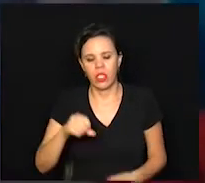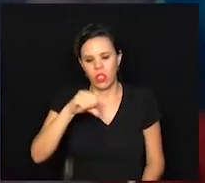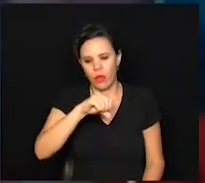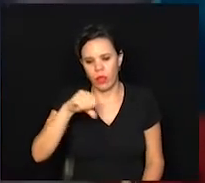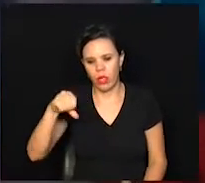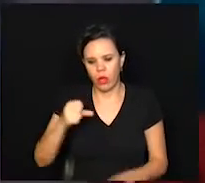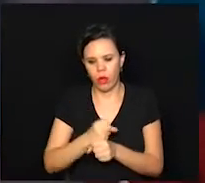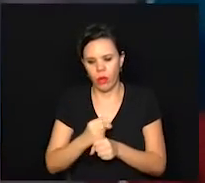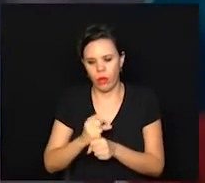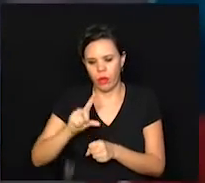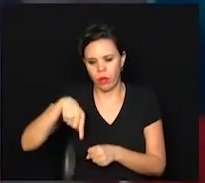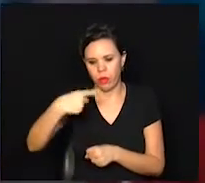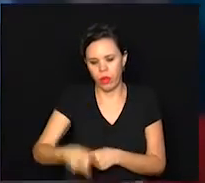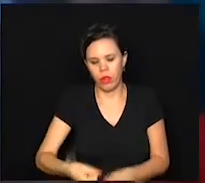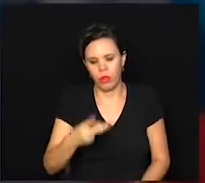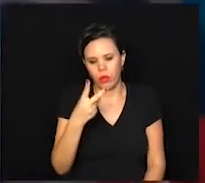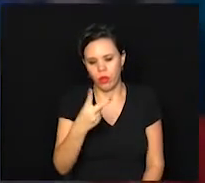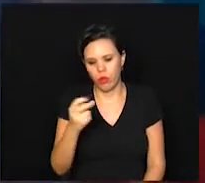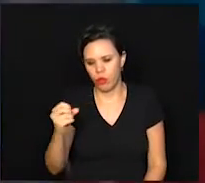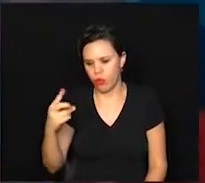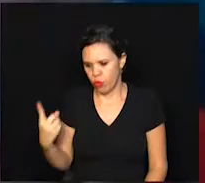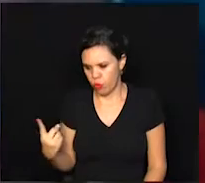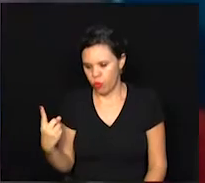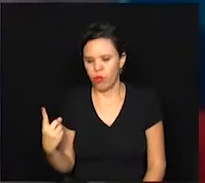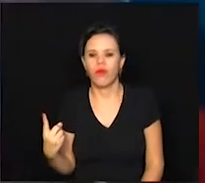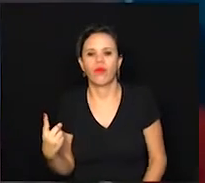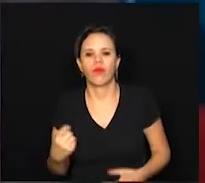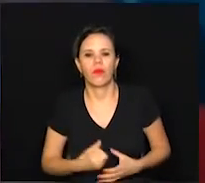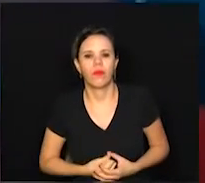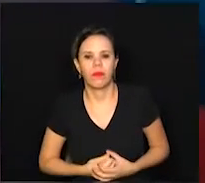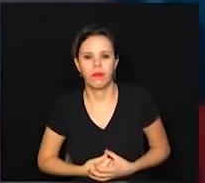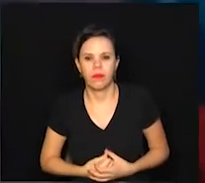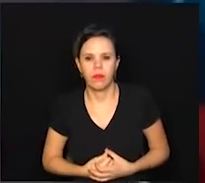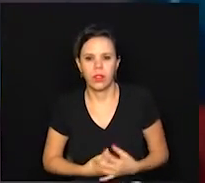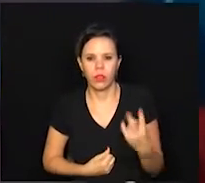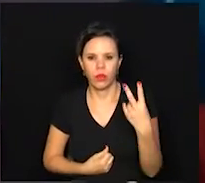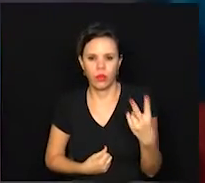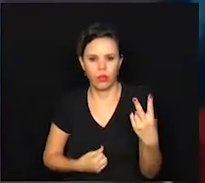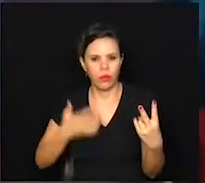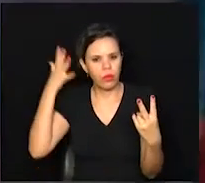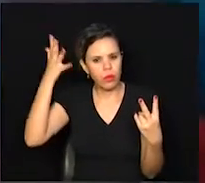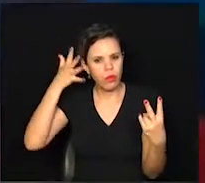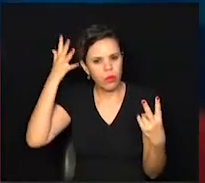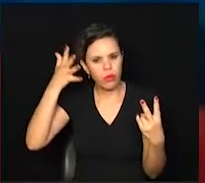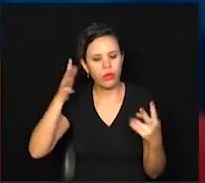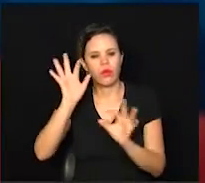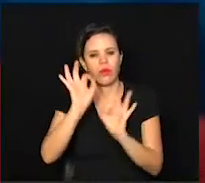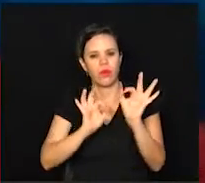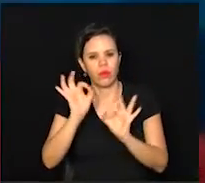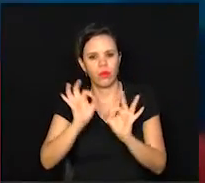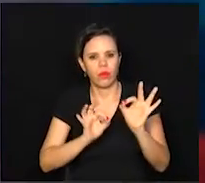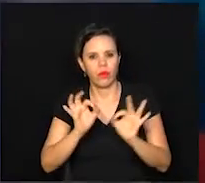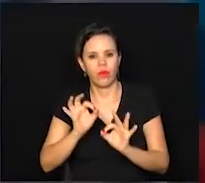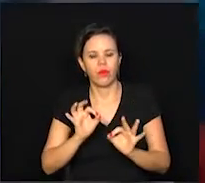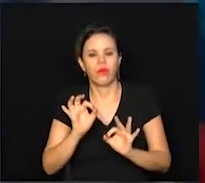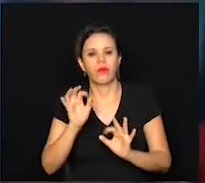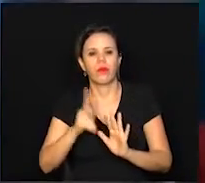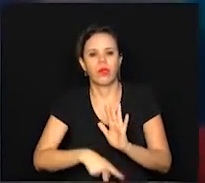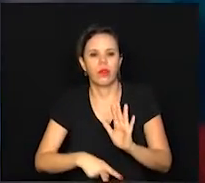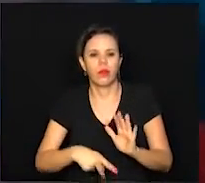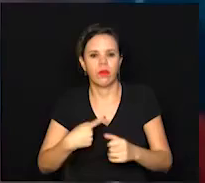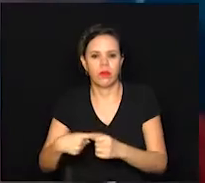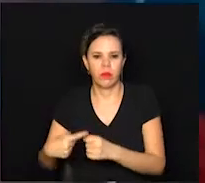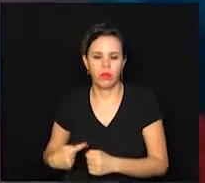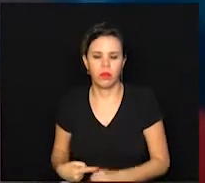99, depois em 2001, 2 conferências que elaboraram dois planos